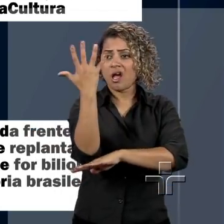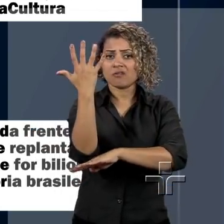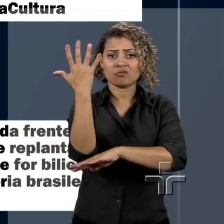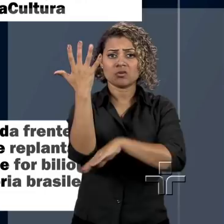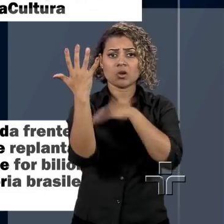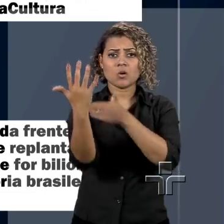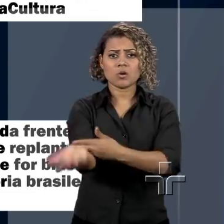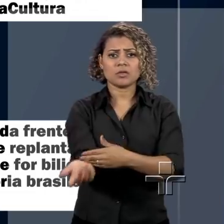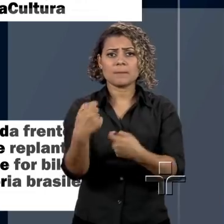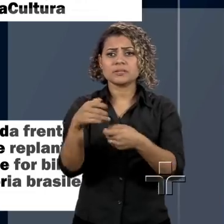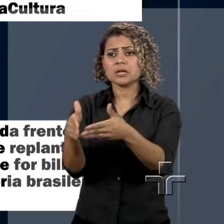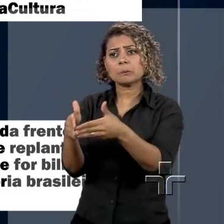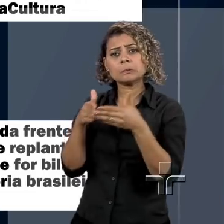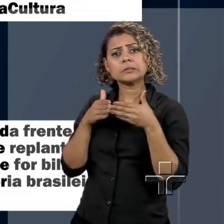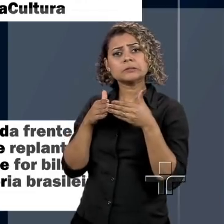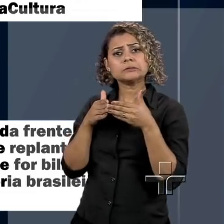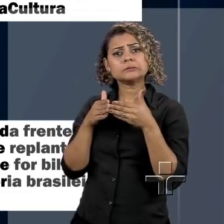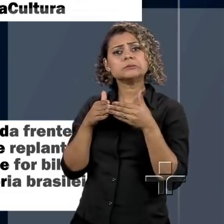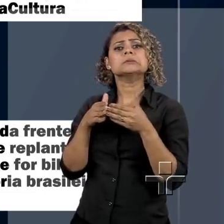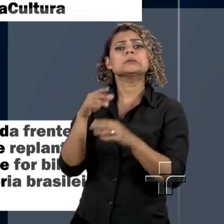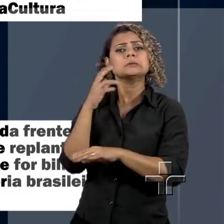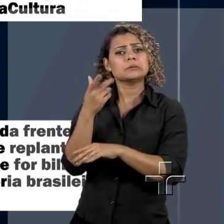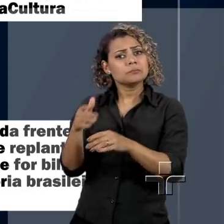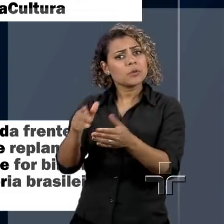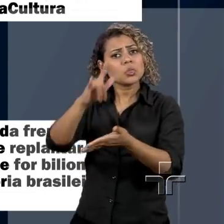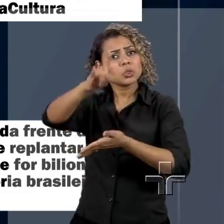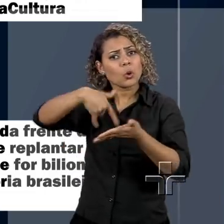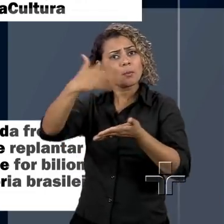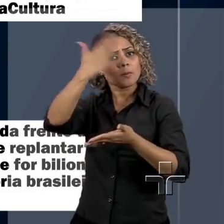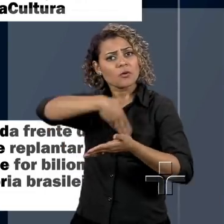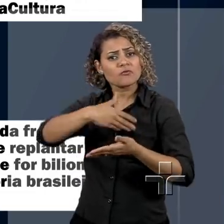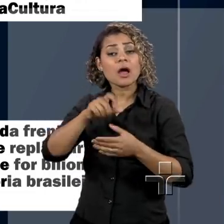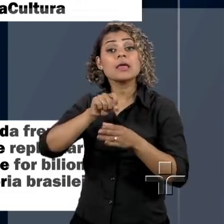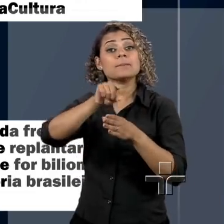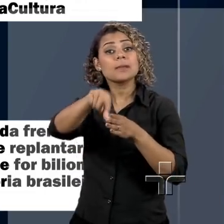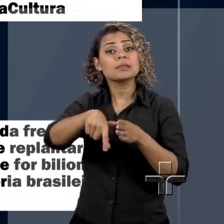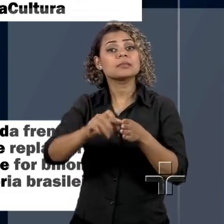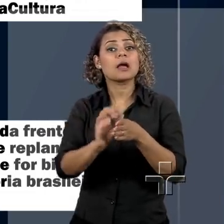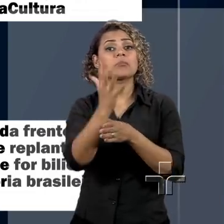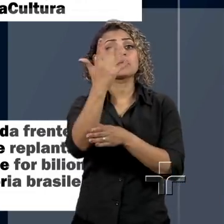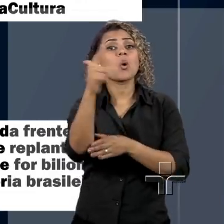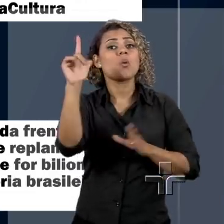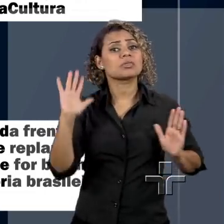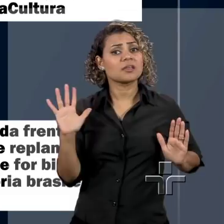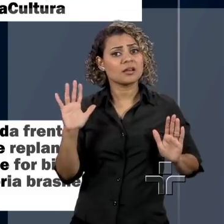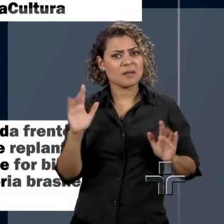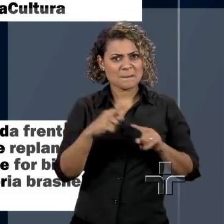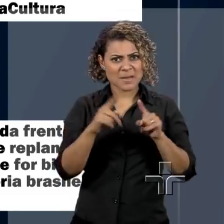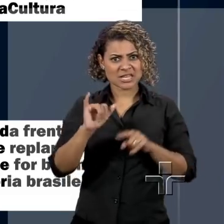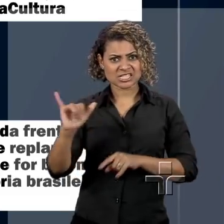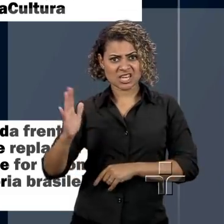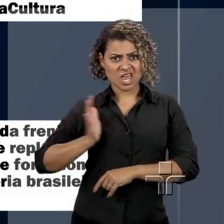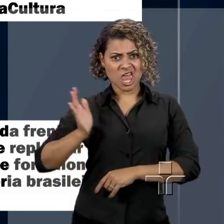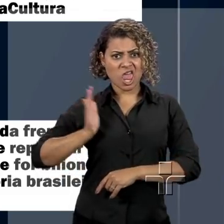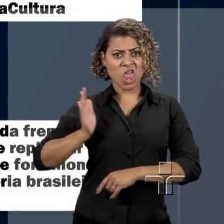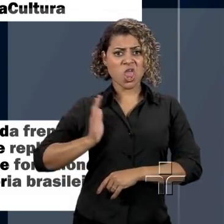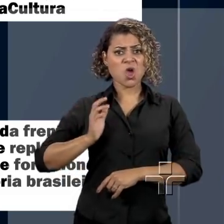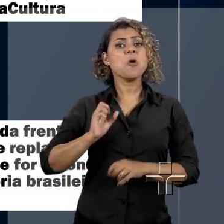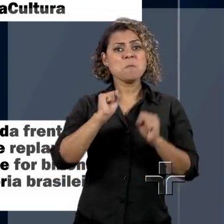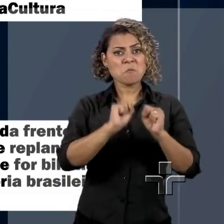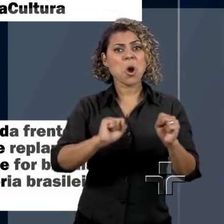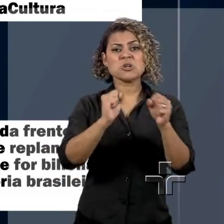pedir uma licença ambiental e replantar outra para não prejudicar o ecossistema. Agora, se for bilionário e causar o